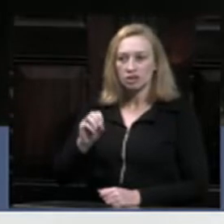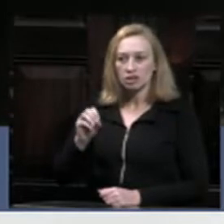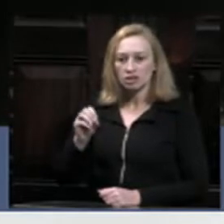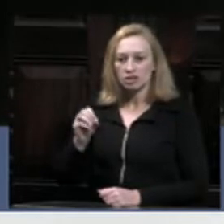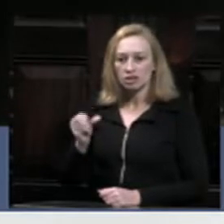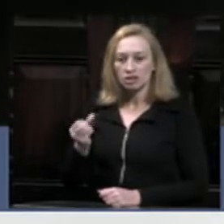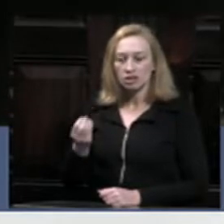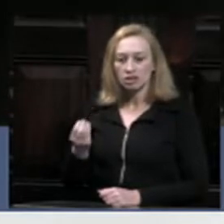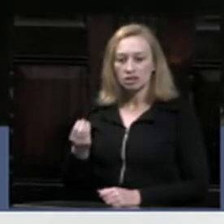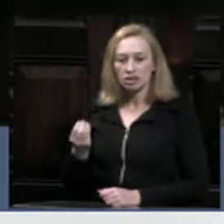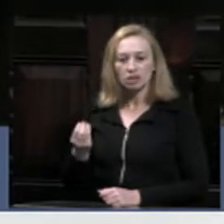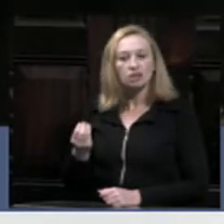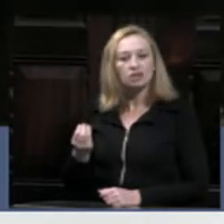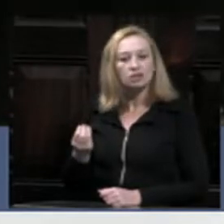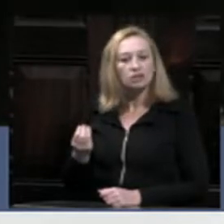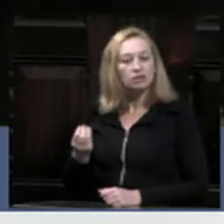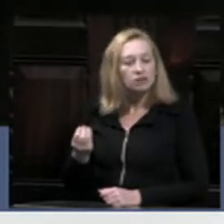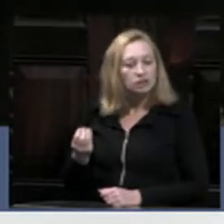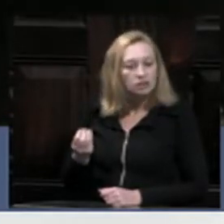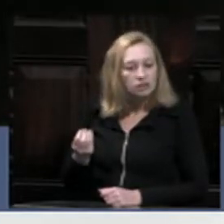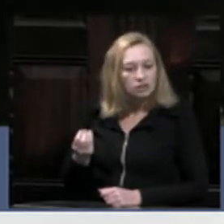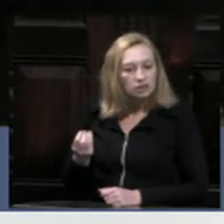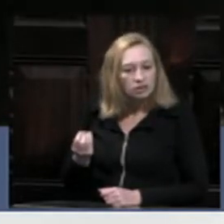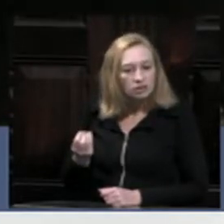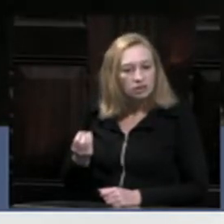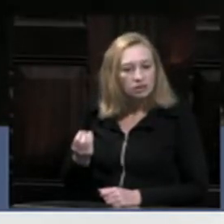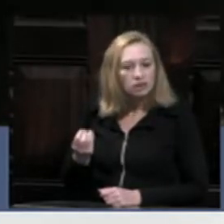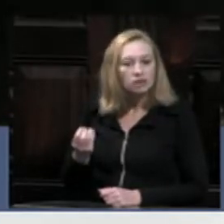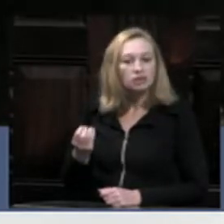de autoria da deputada Zeidan,